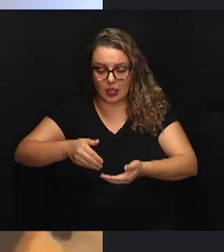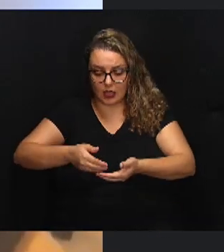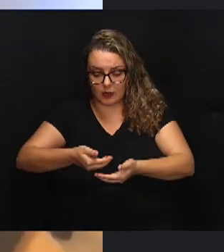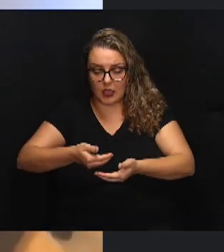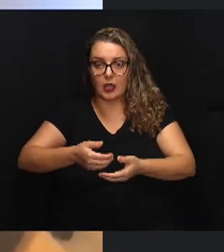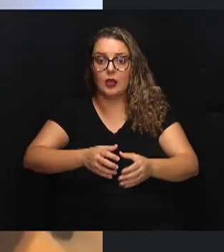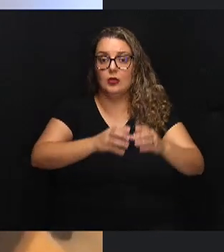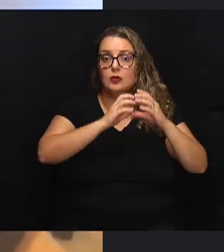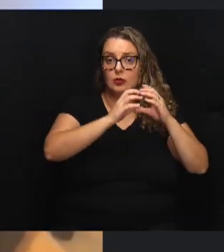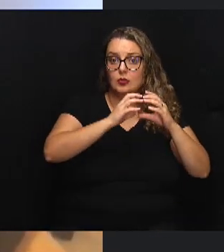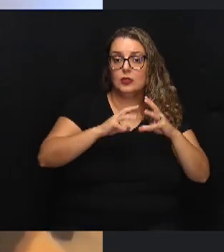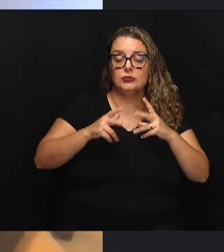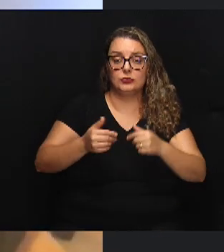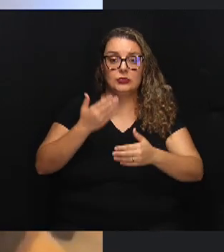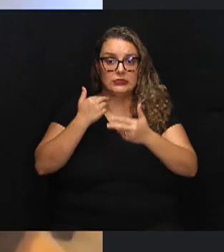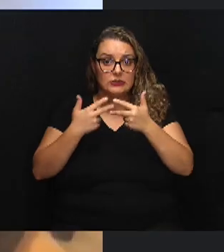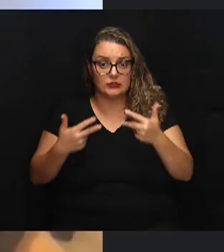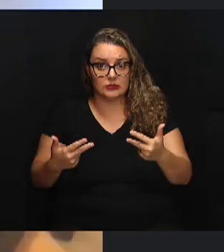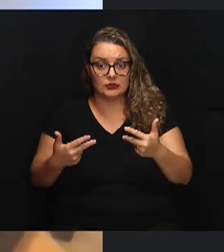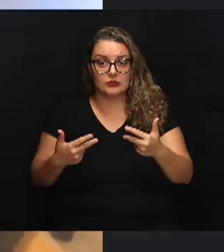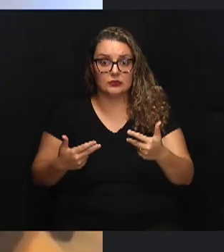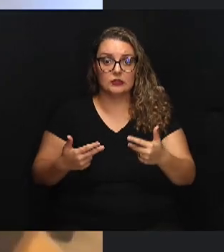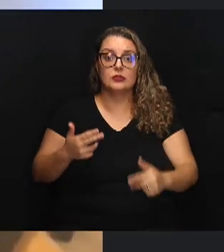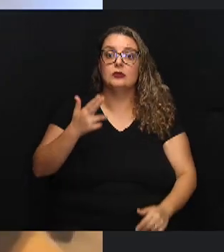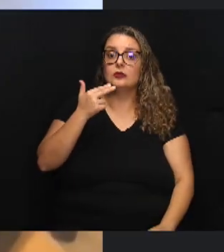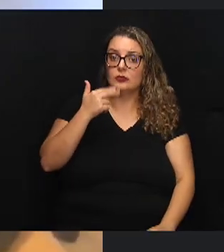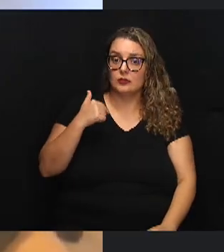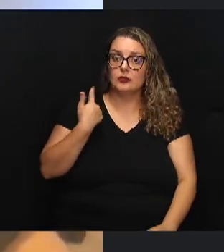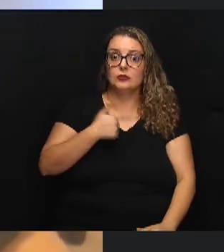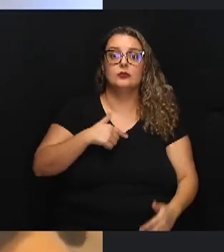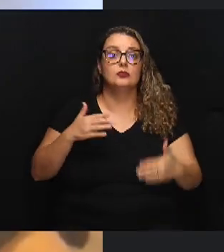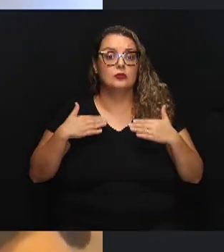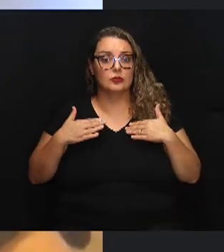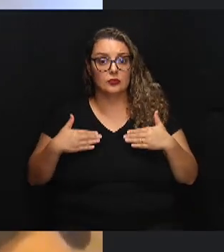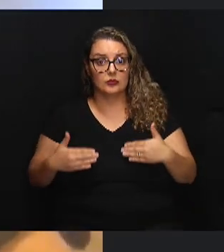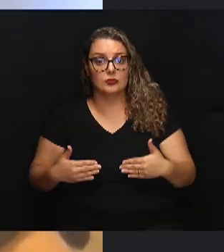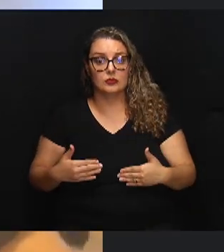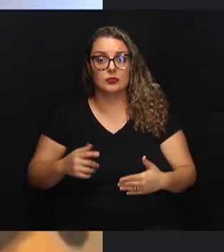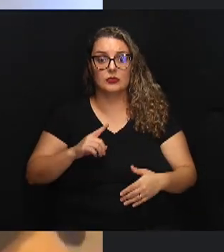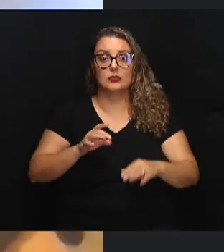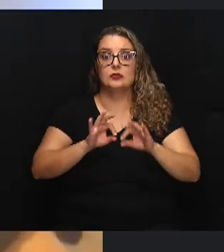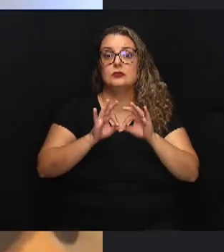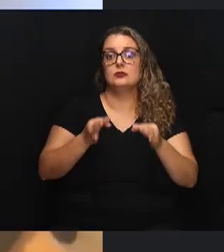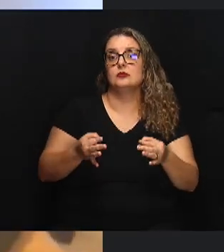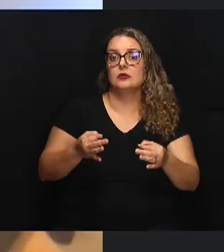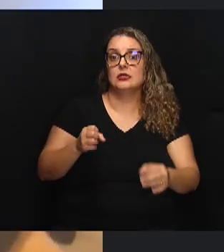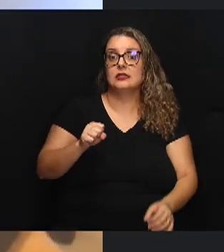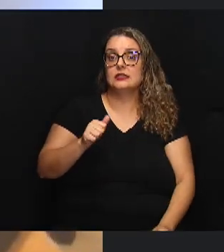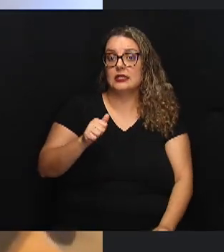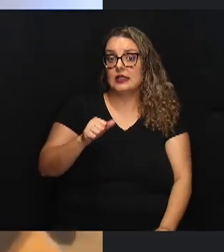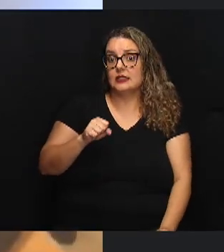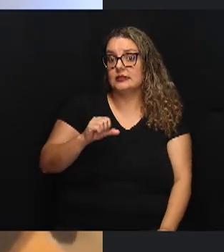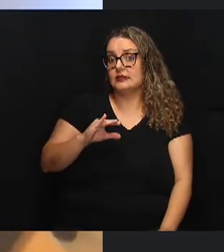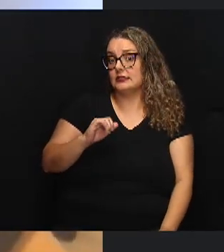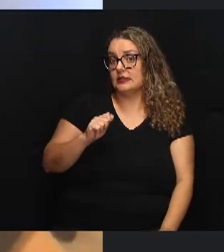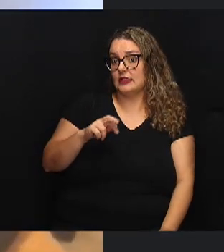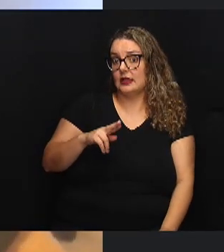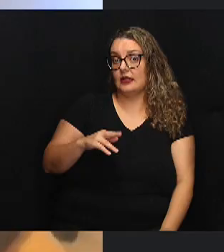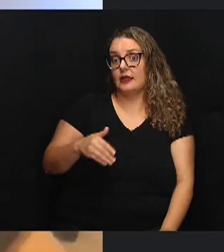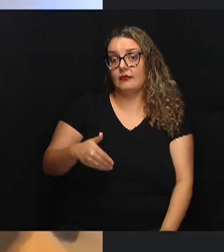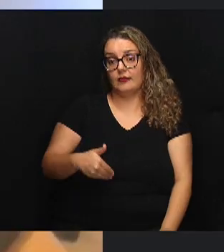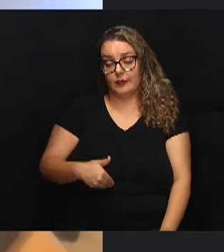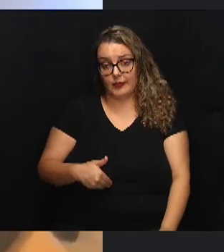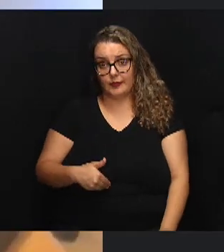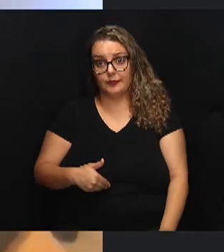esses alimentos que a gente sabe que vão nutrir o nosso corpo e não simplesmente saciar a fome, né? Então, a gente